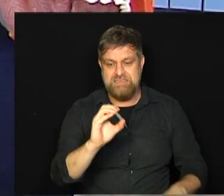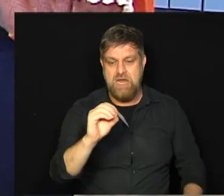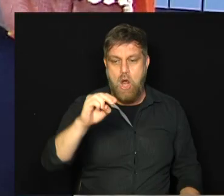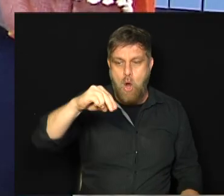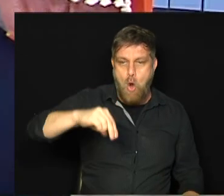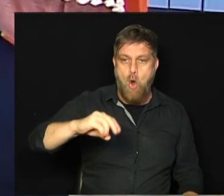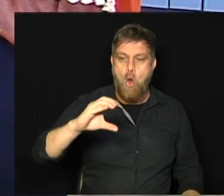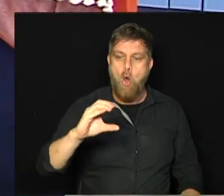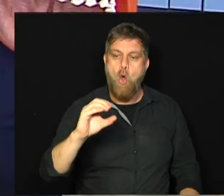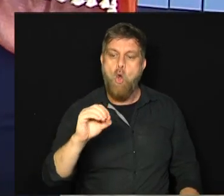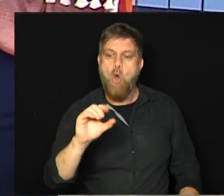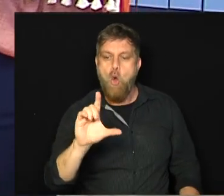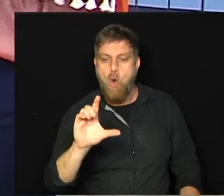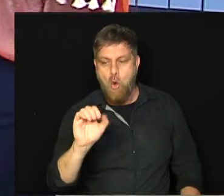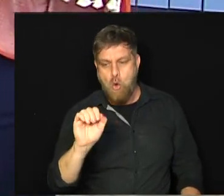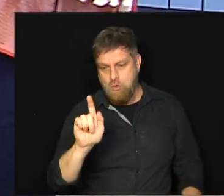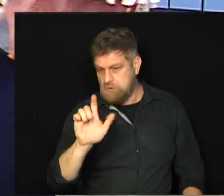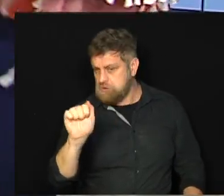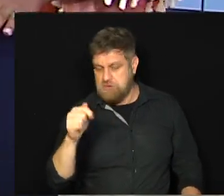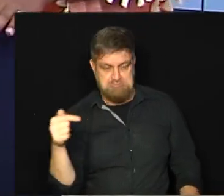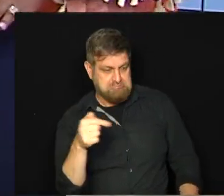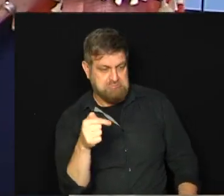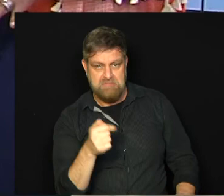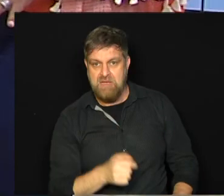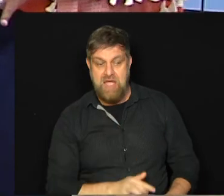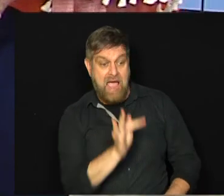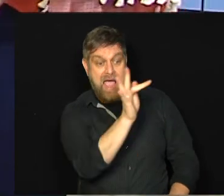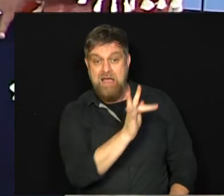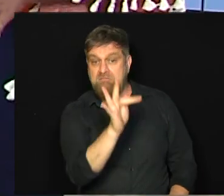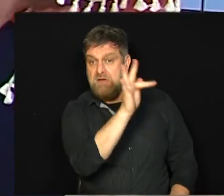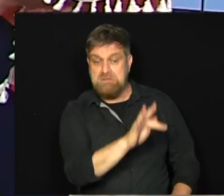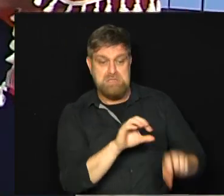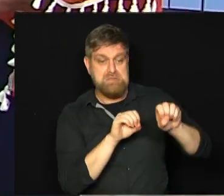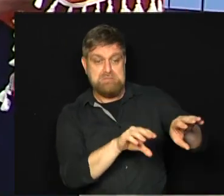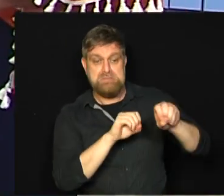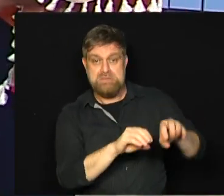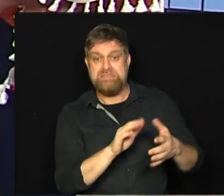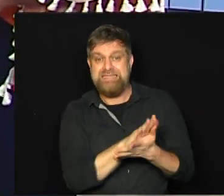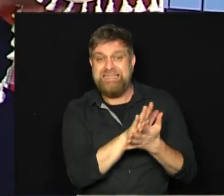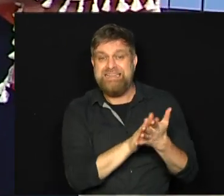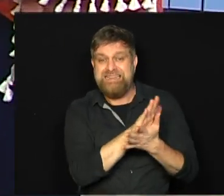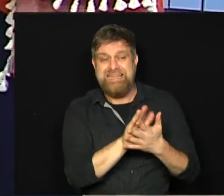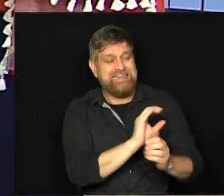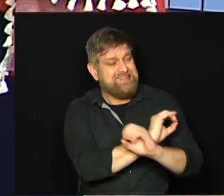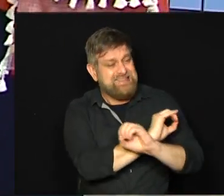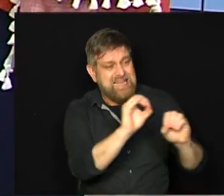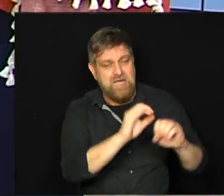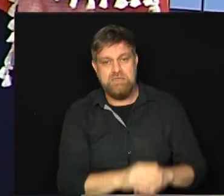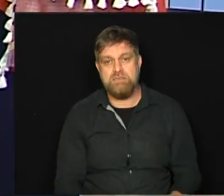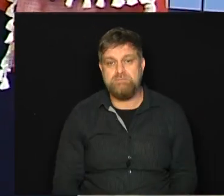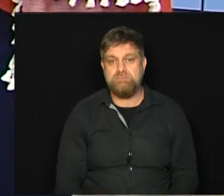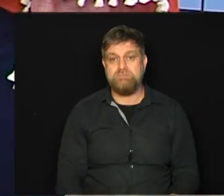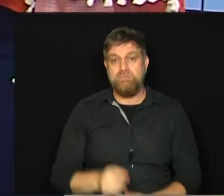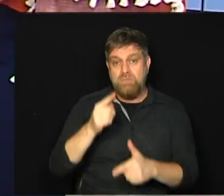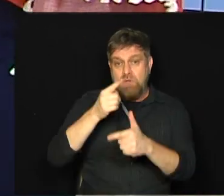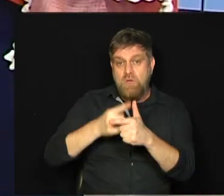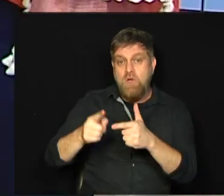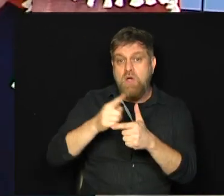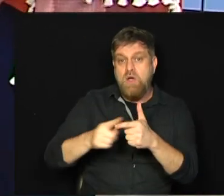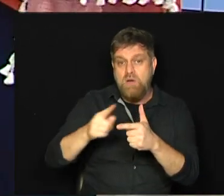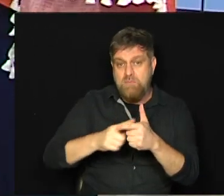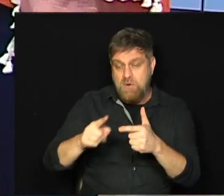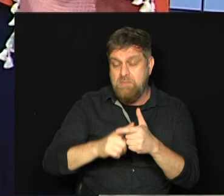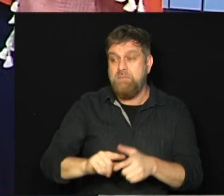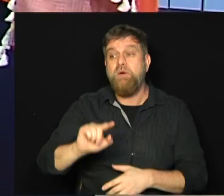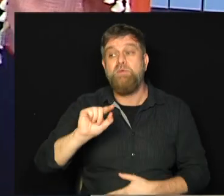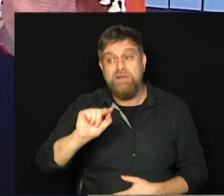o problema do tratamento de câncer começa na base, então, né? Na formação. A gente está falando das estruturas, né? Mas começa